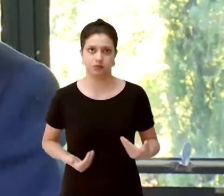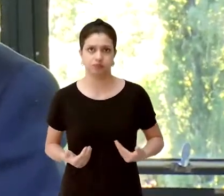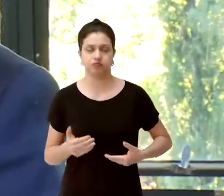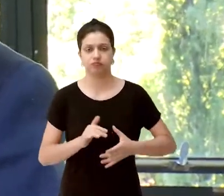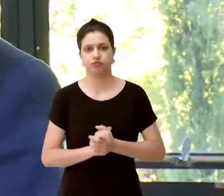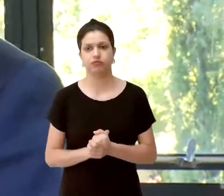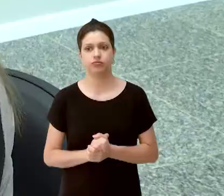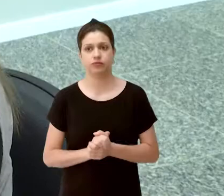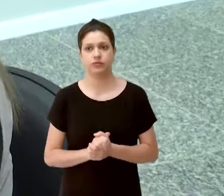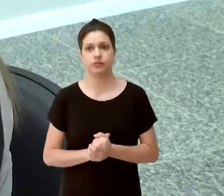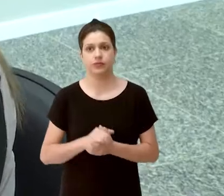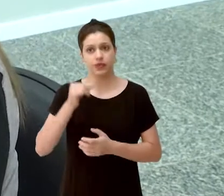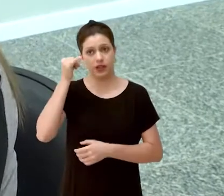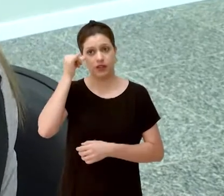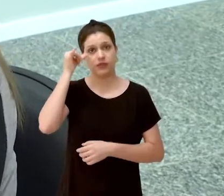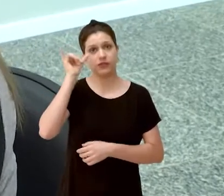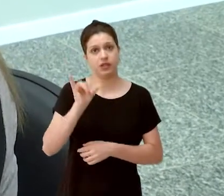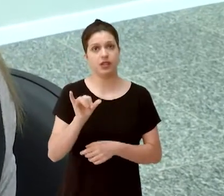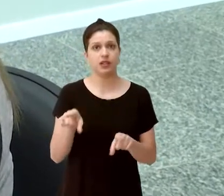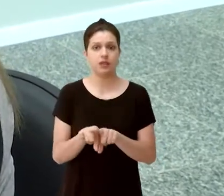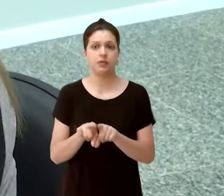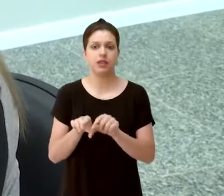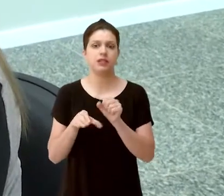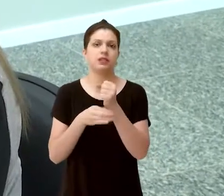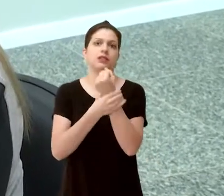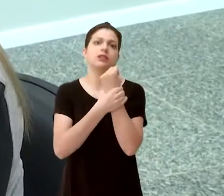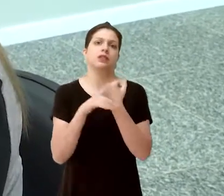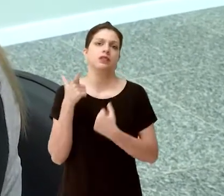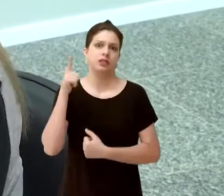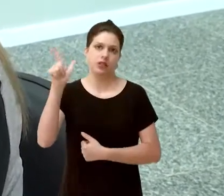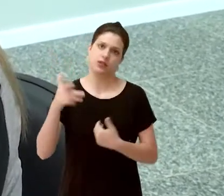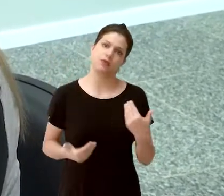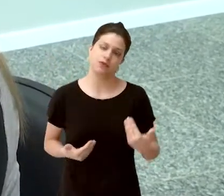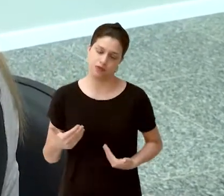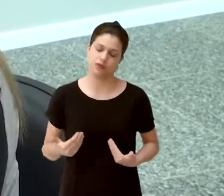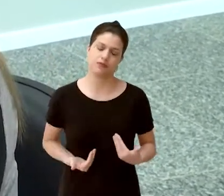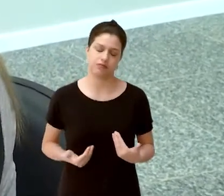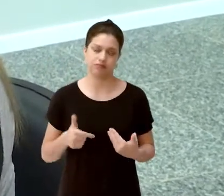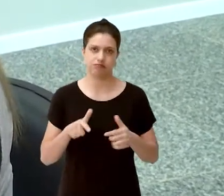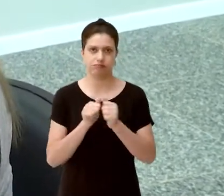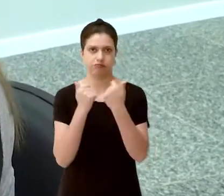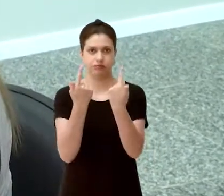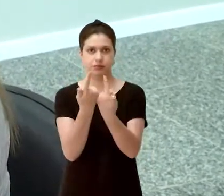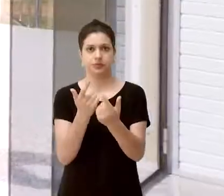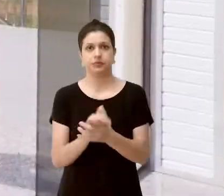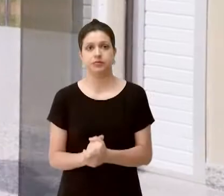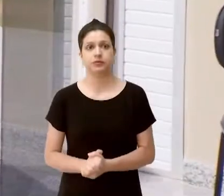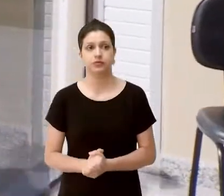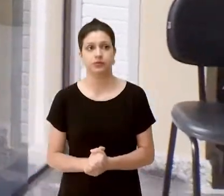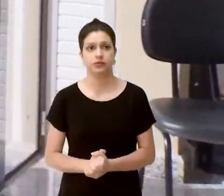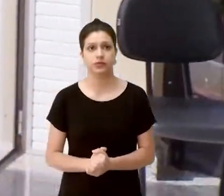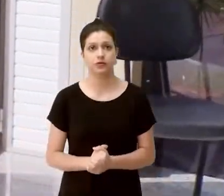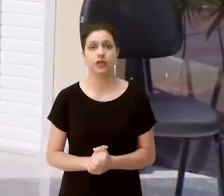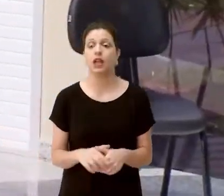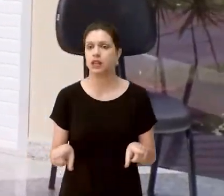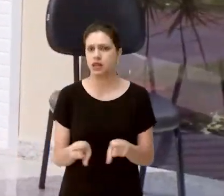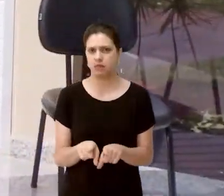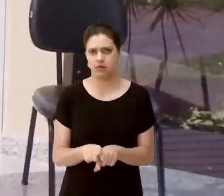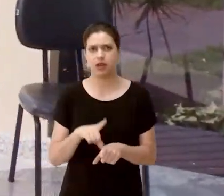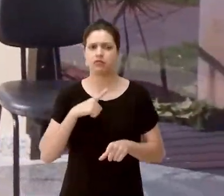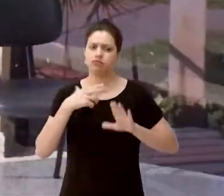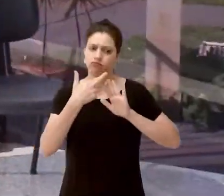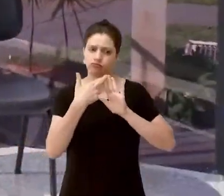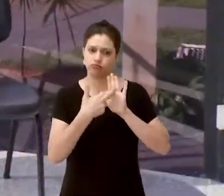todos os colaboradores. É uma forma de prevenir e uma forma de dar segurança aos outros funcionários da casa. Juntos com esses